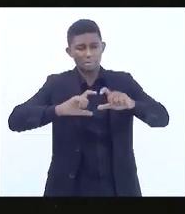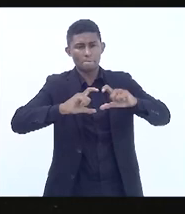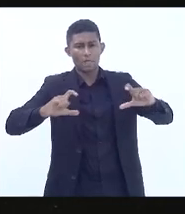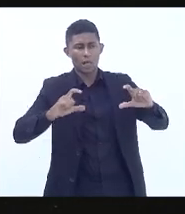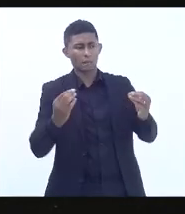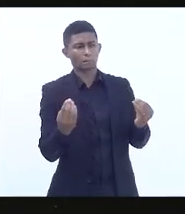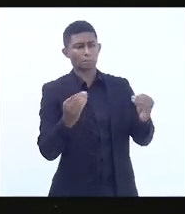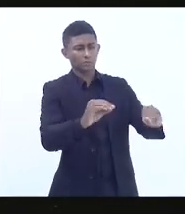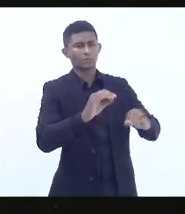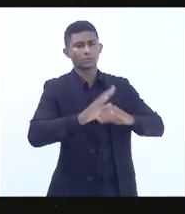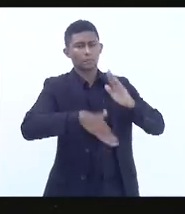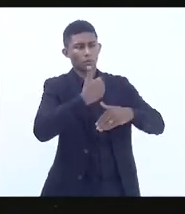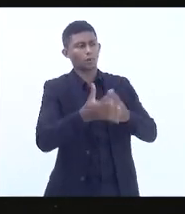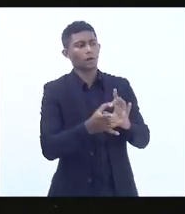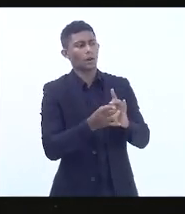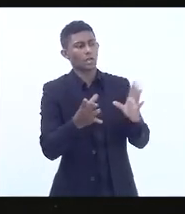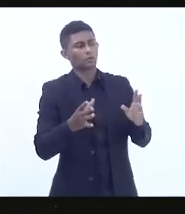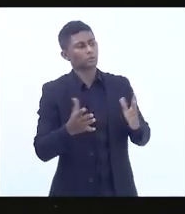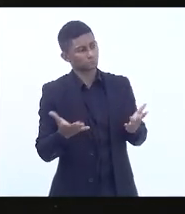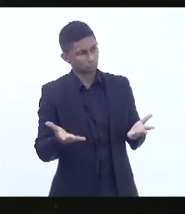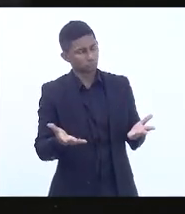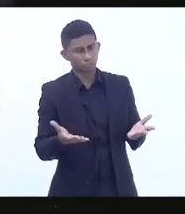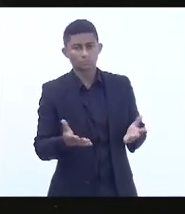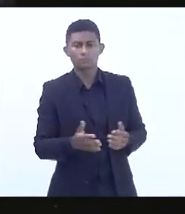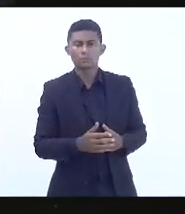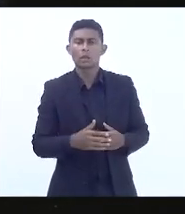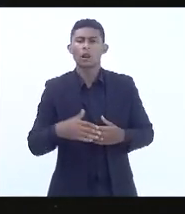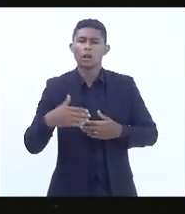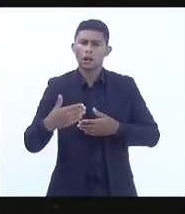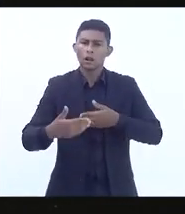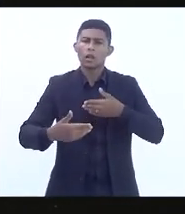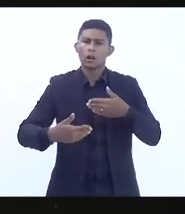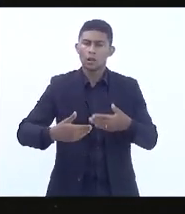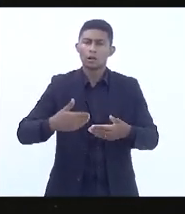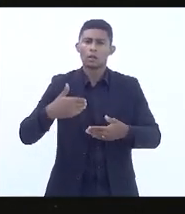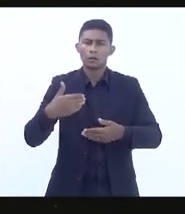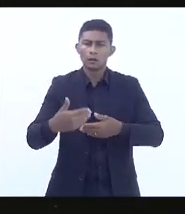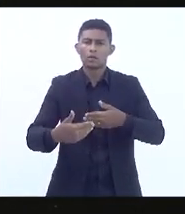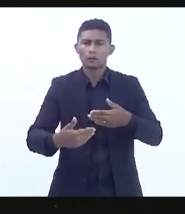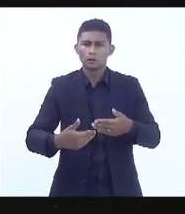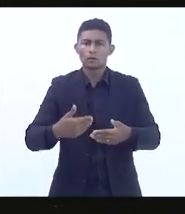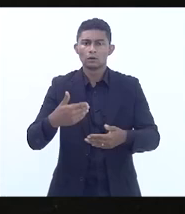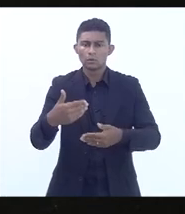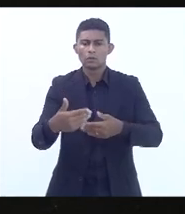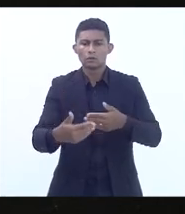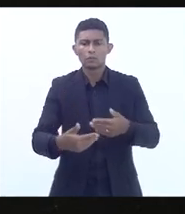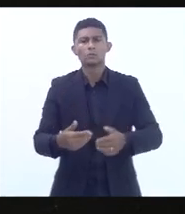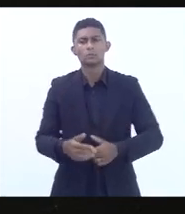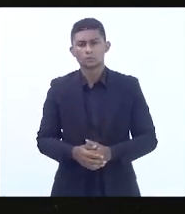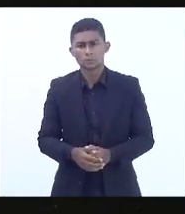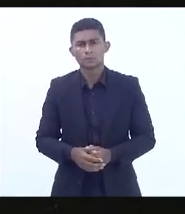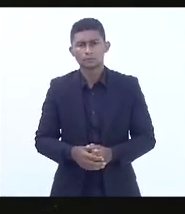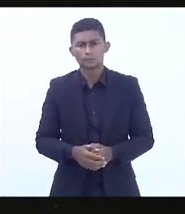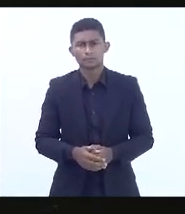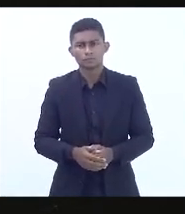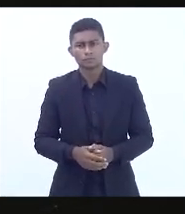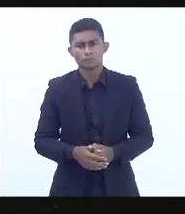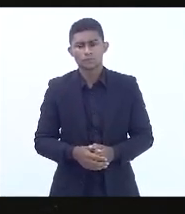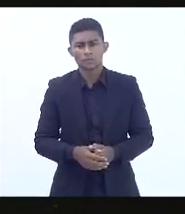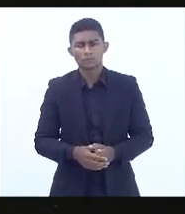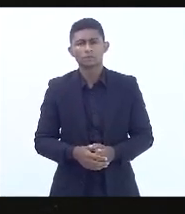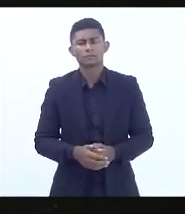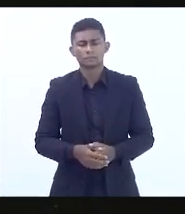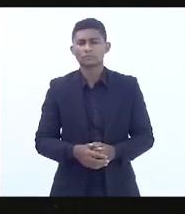liberado. E aí foi se estendendo. Foi se estendendo. Depois disso,